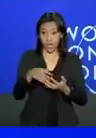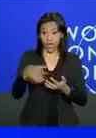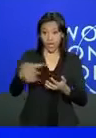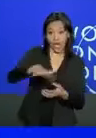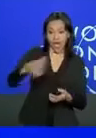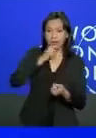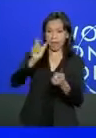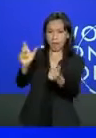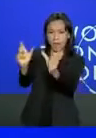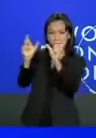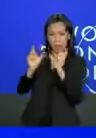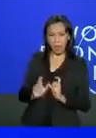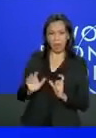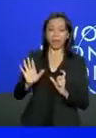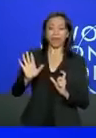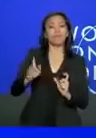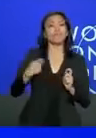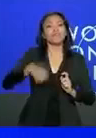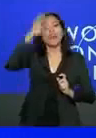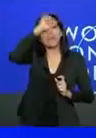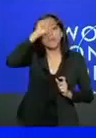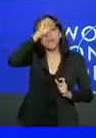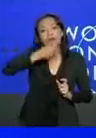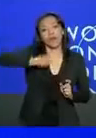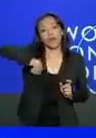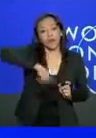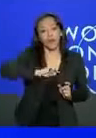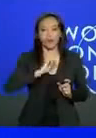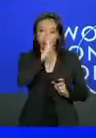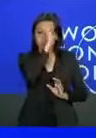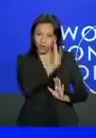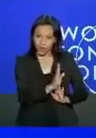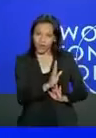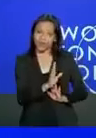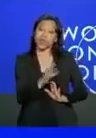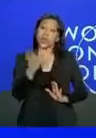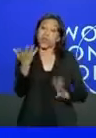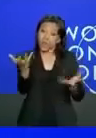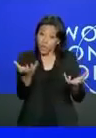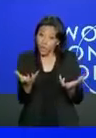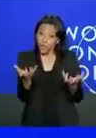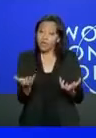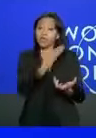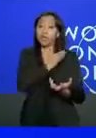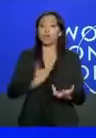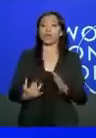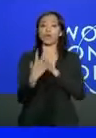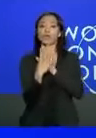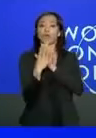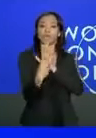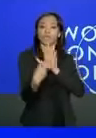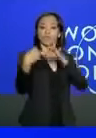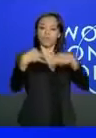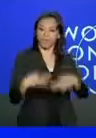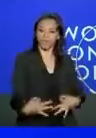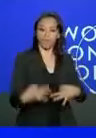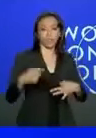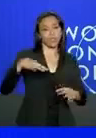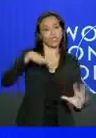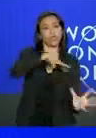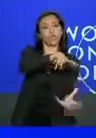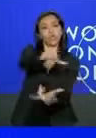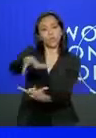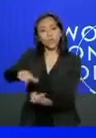verdade, muito o que aprender conosco. Queremos governar pelo exemplo e queremos que o mundo